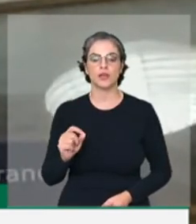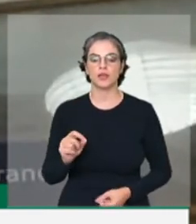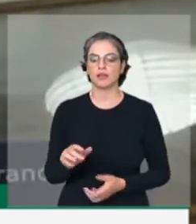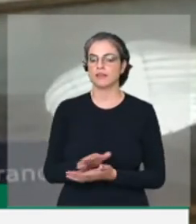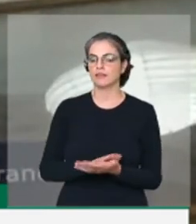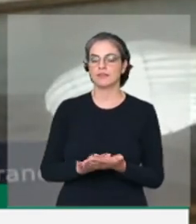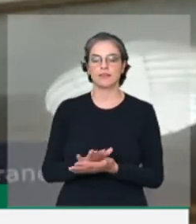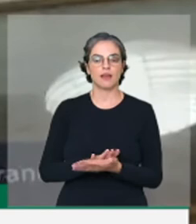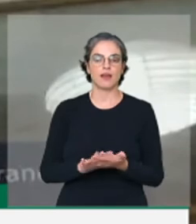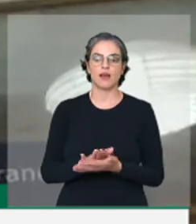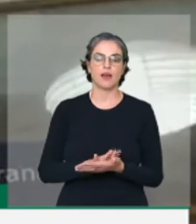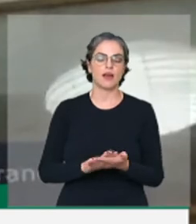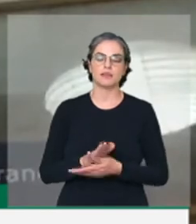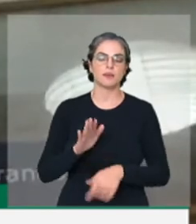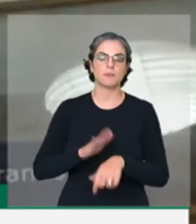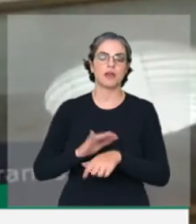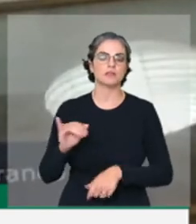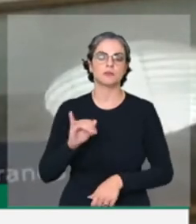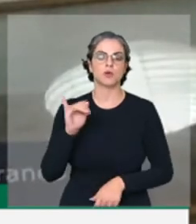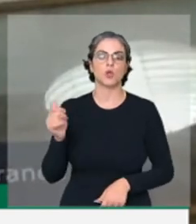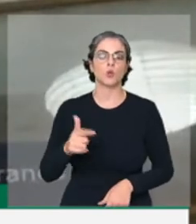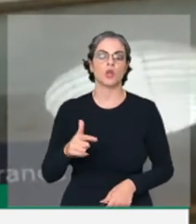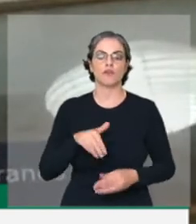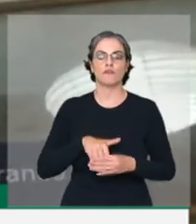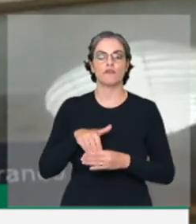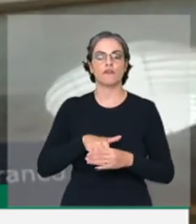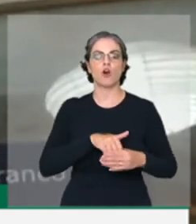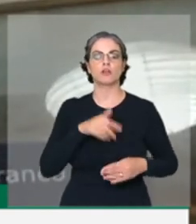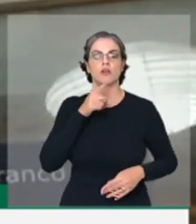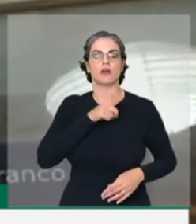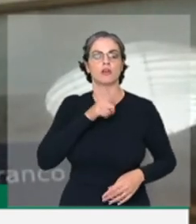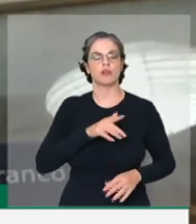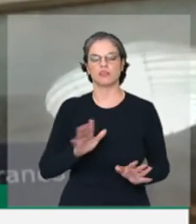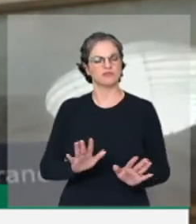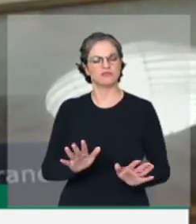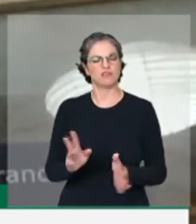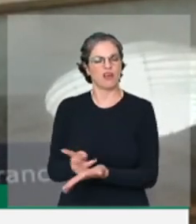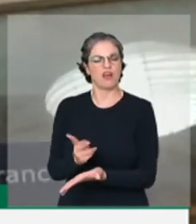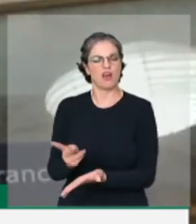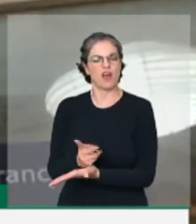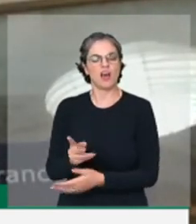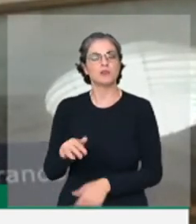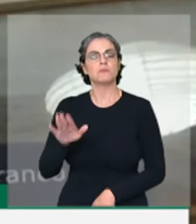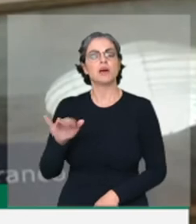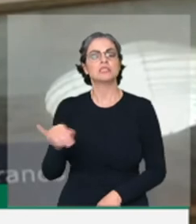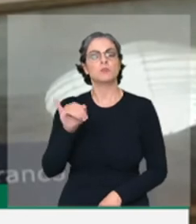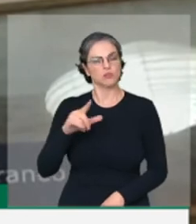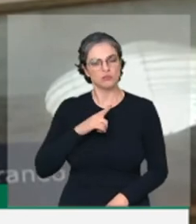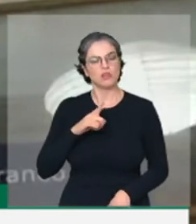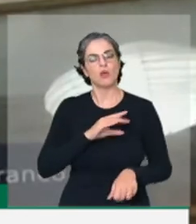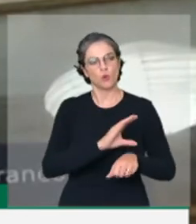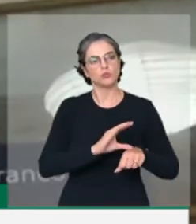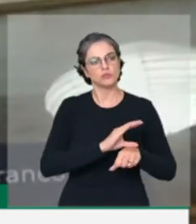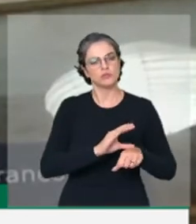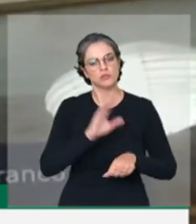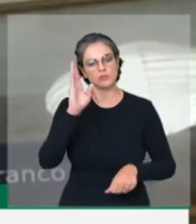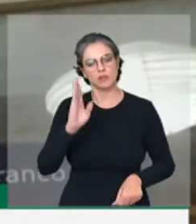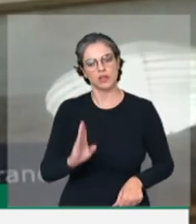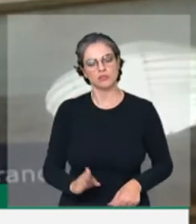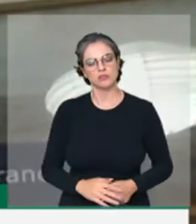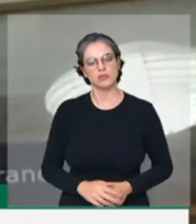que recebemos. Errou. Tem algo muito importante que está acima dos votos que recebemos. Chama-se Constituição Brasileira. A Constituição